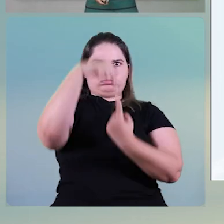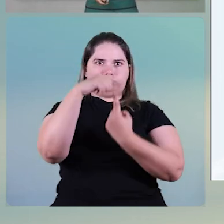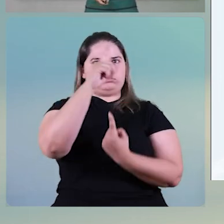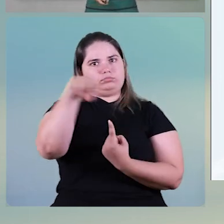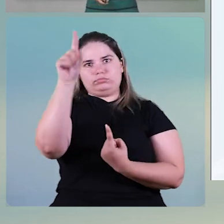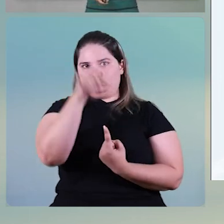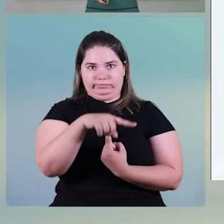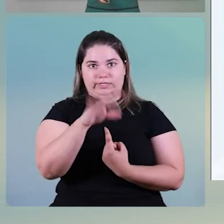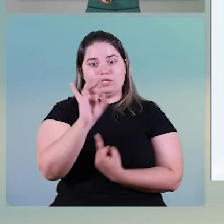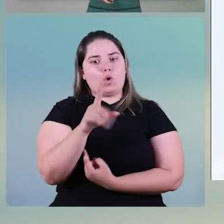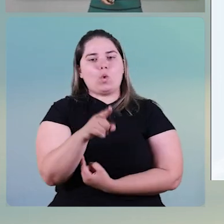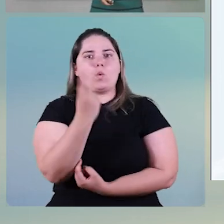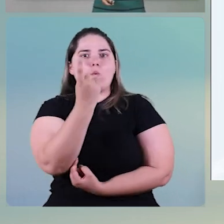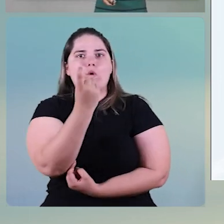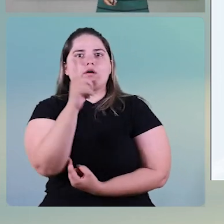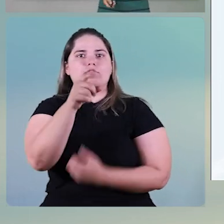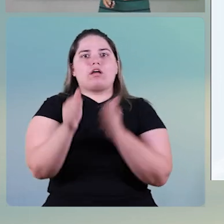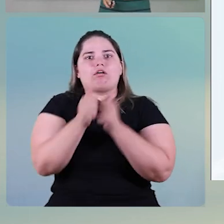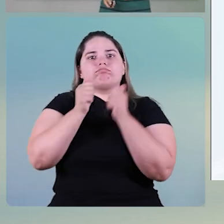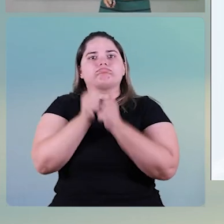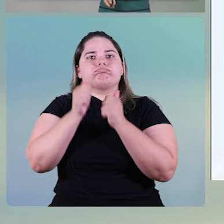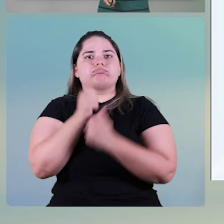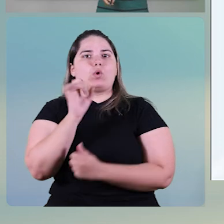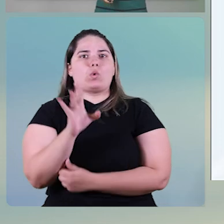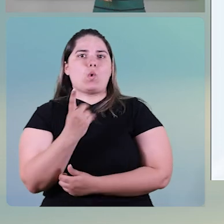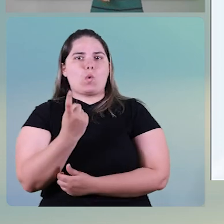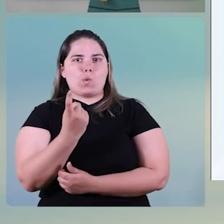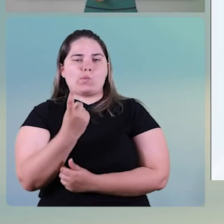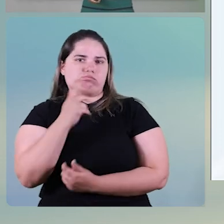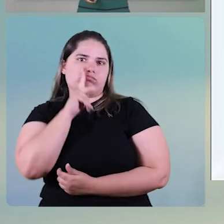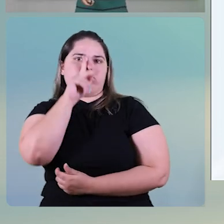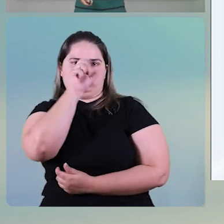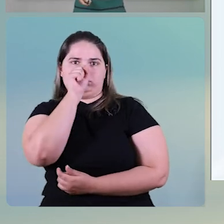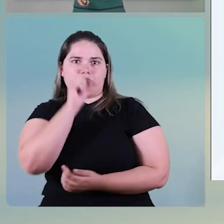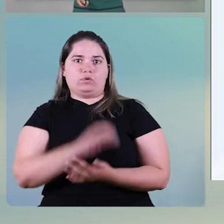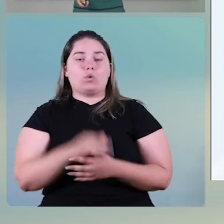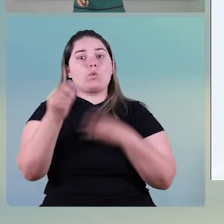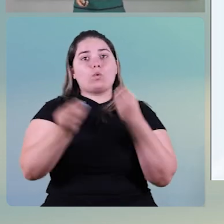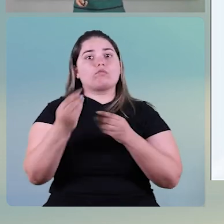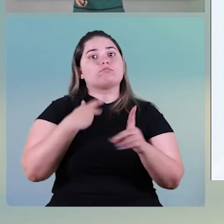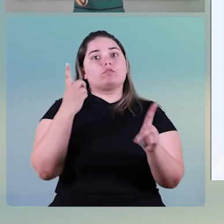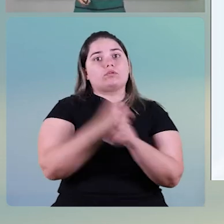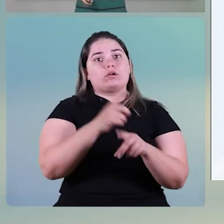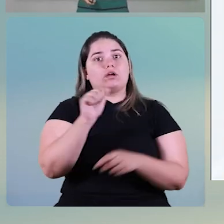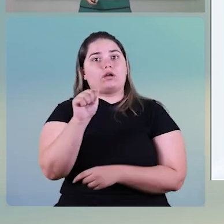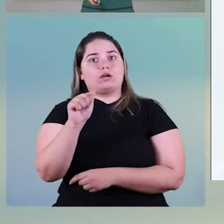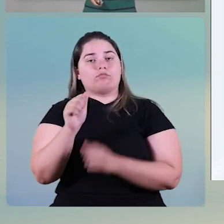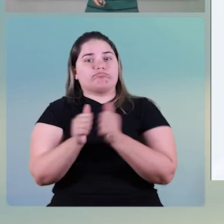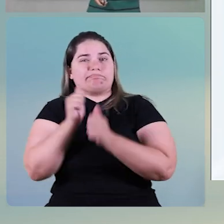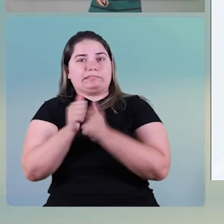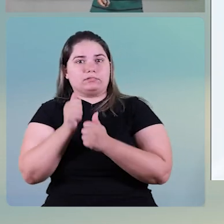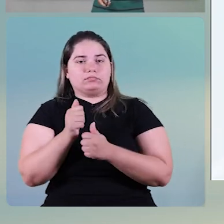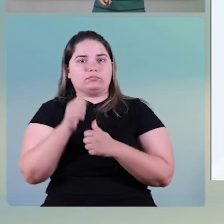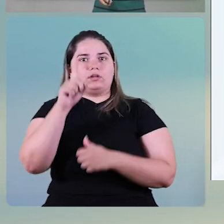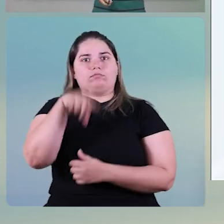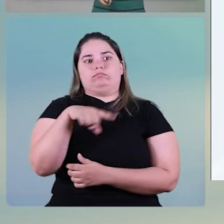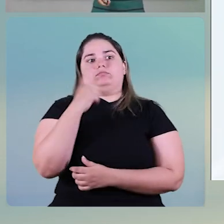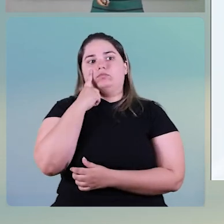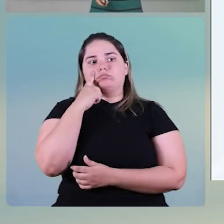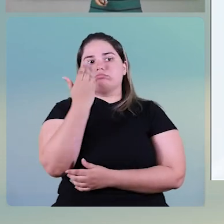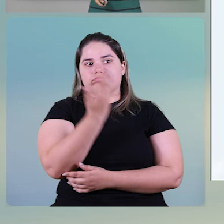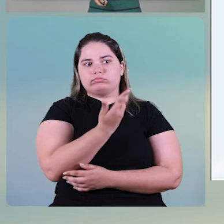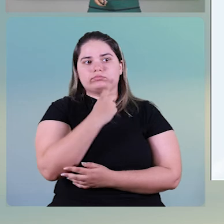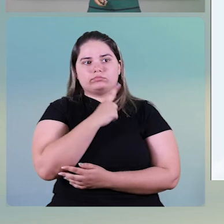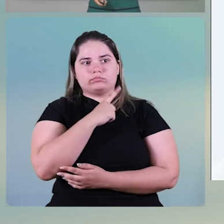atrito. Para o carro 1 quanto para o carro 2. Como é que eu calculo a força de atrito? É o coeficiente de atrito vezes a